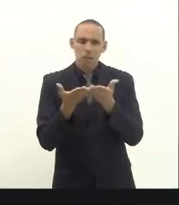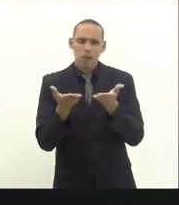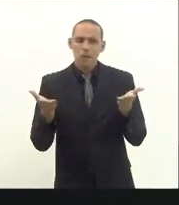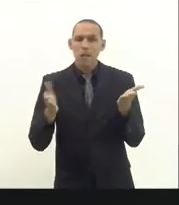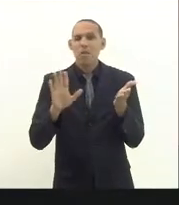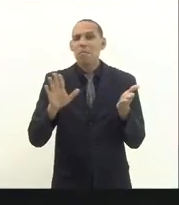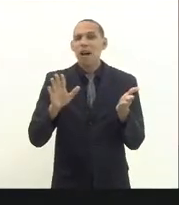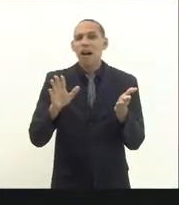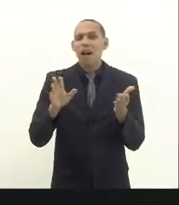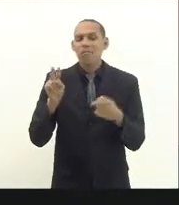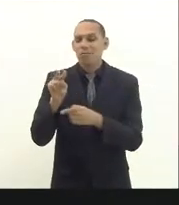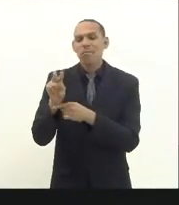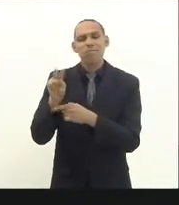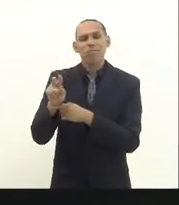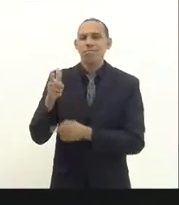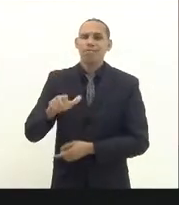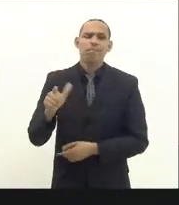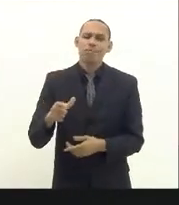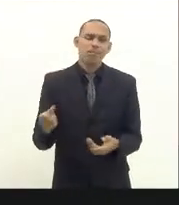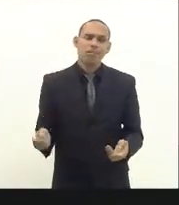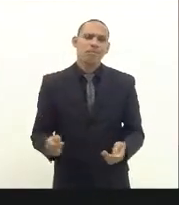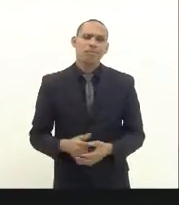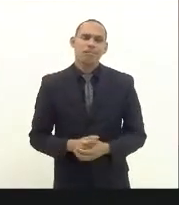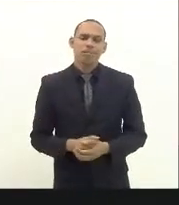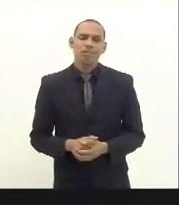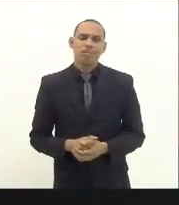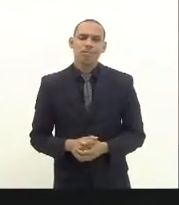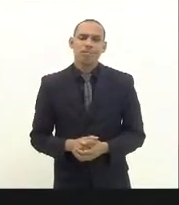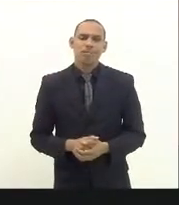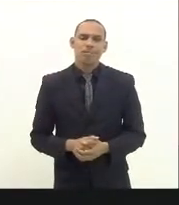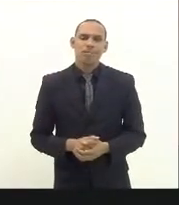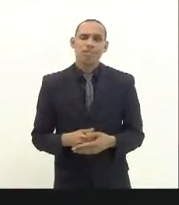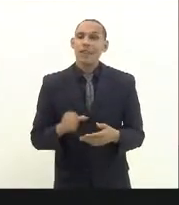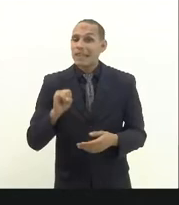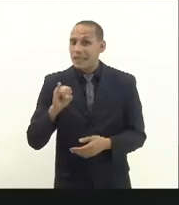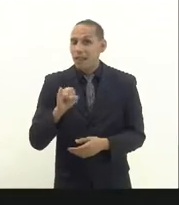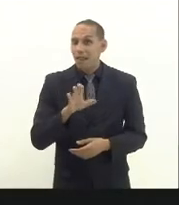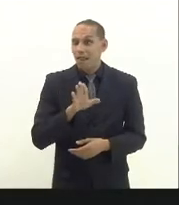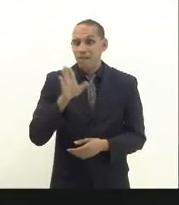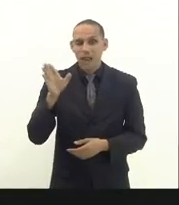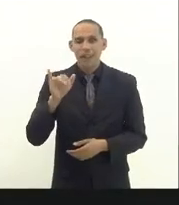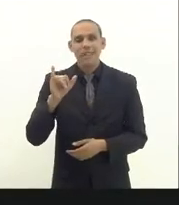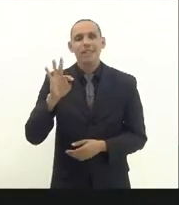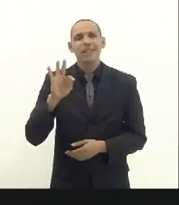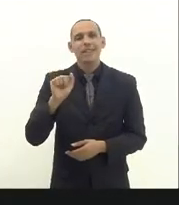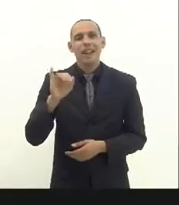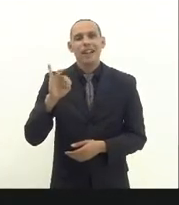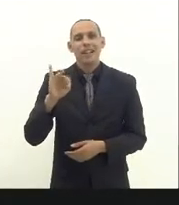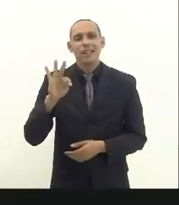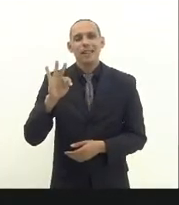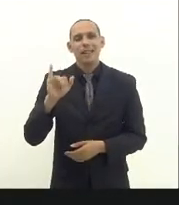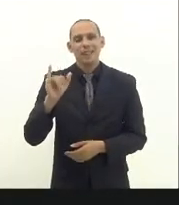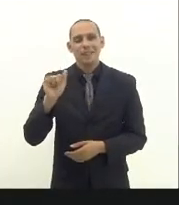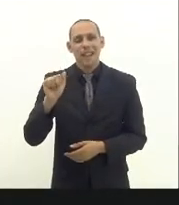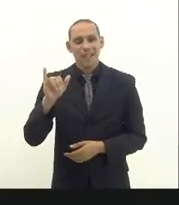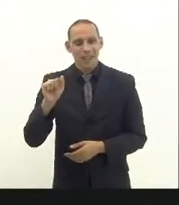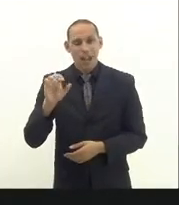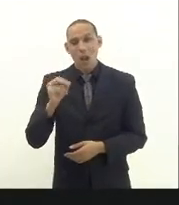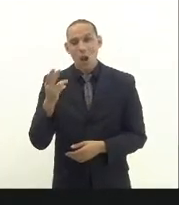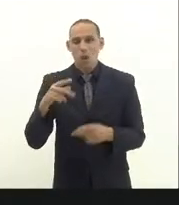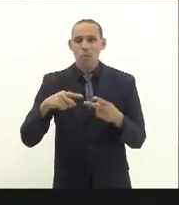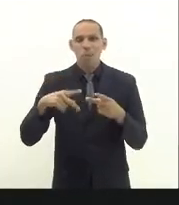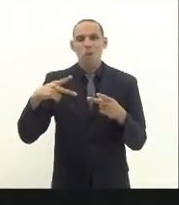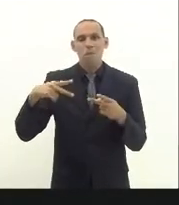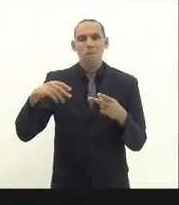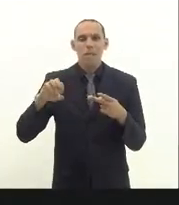infelizmente não existe fiscalização se você for para Itatiaia ou para Penedo aquela região